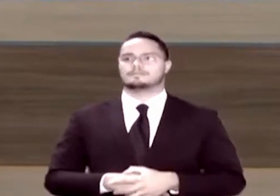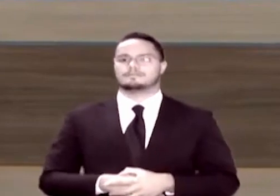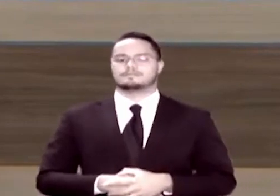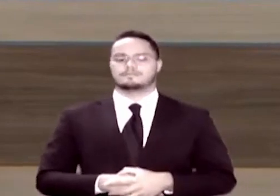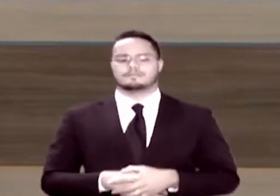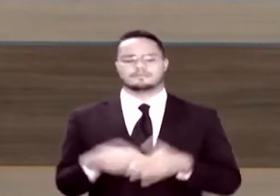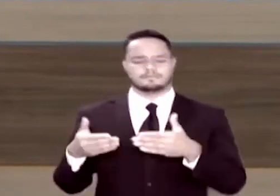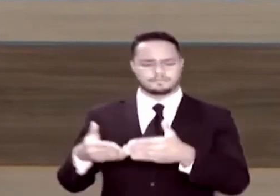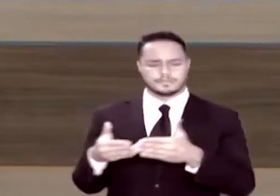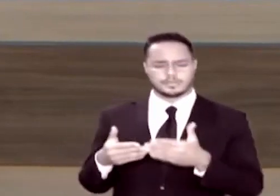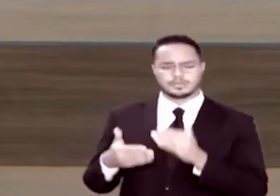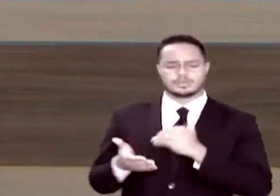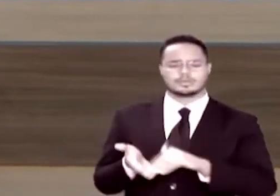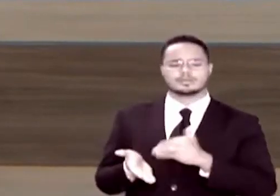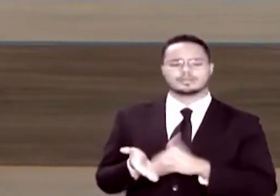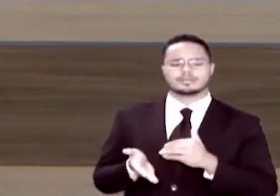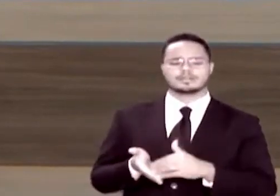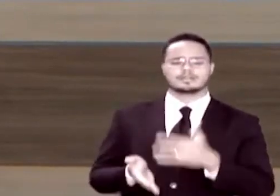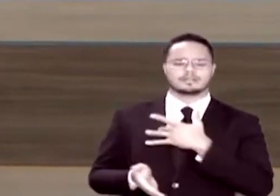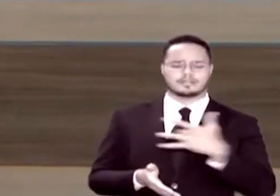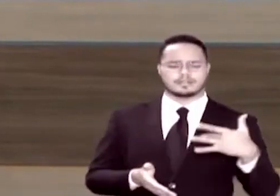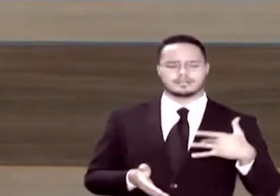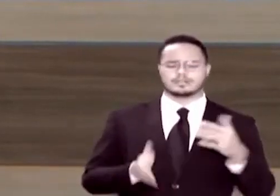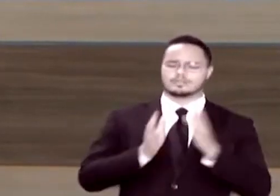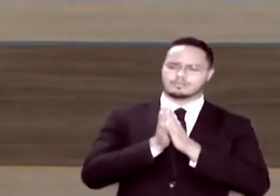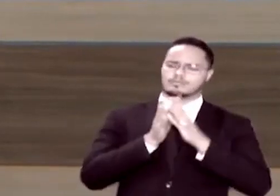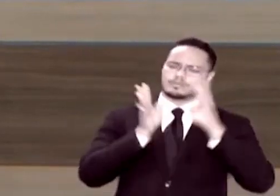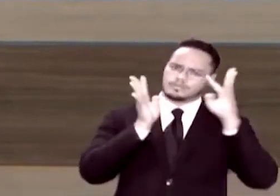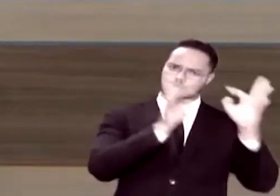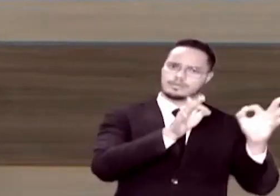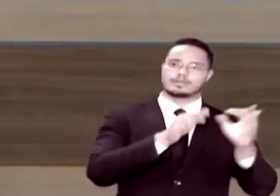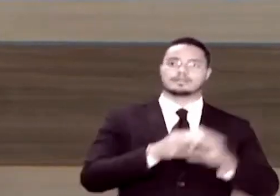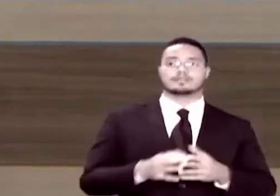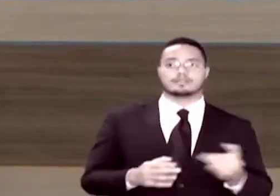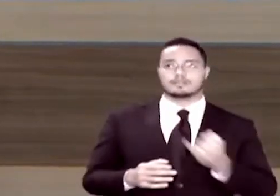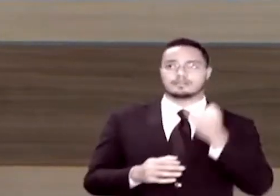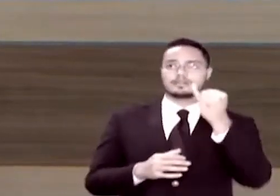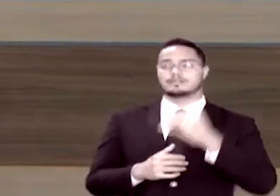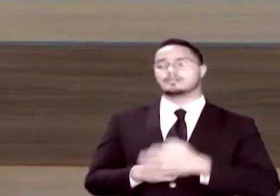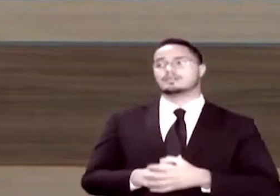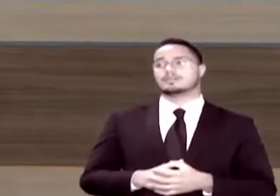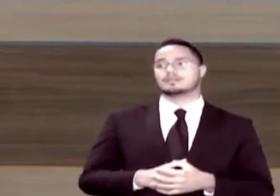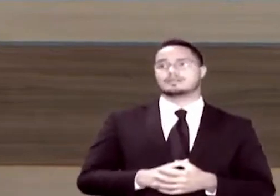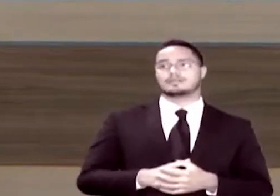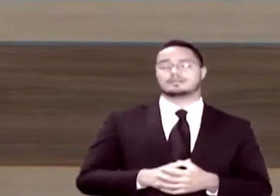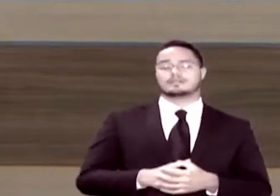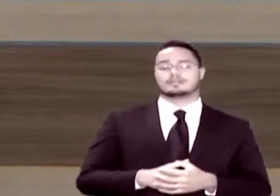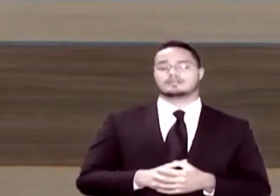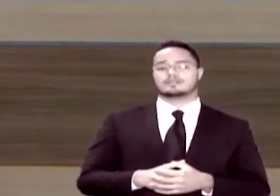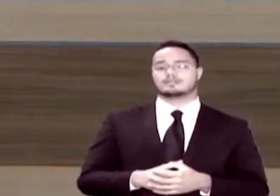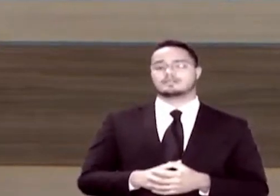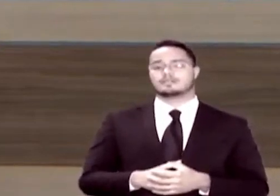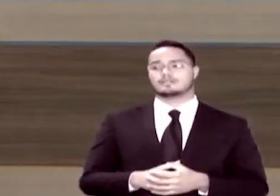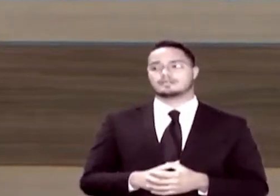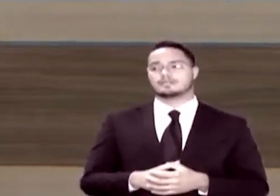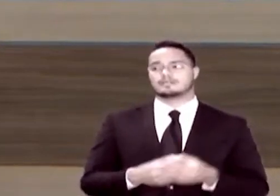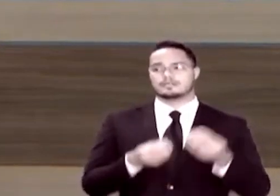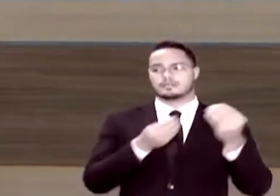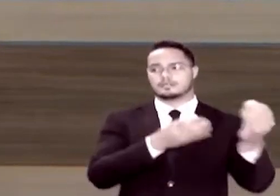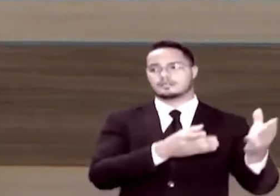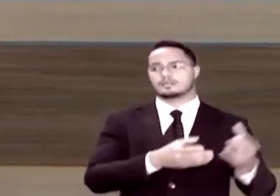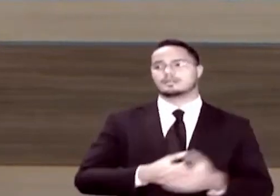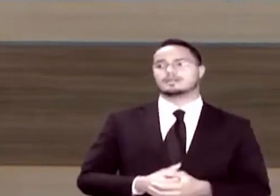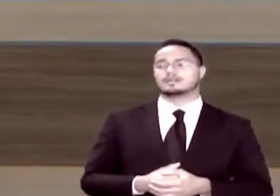secretário de saúde que tomasse Providência sobre isso e arranjasse uma solução para que essa insulina possa